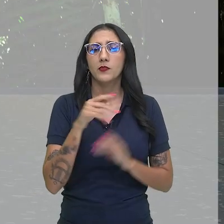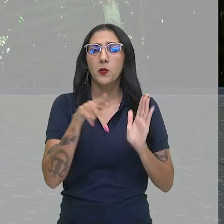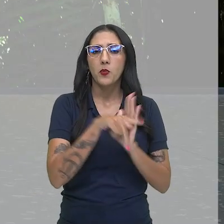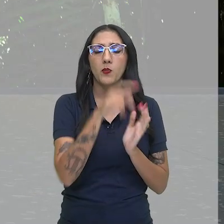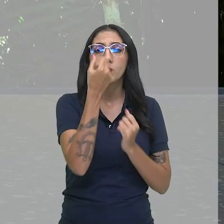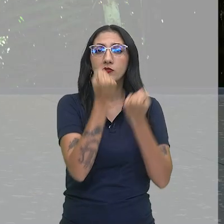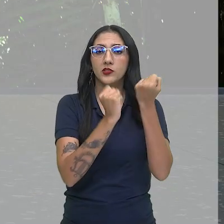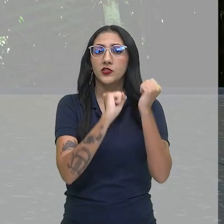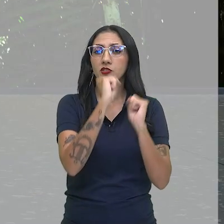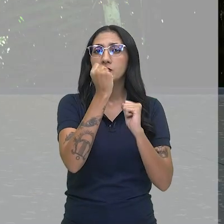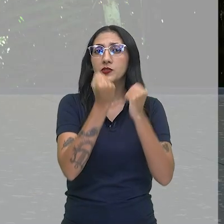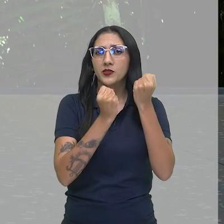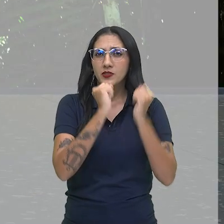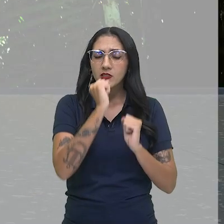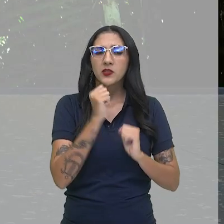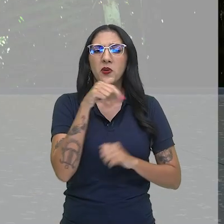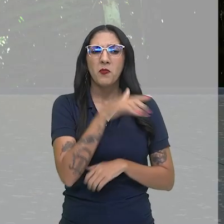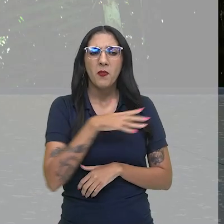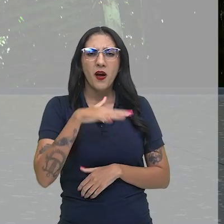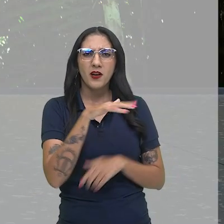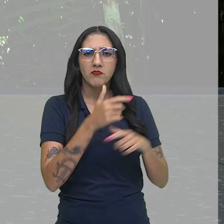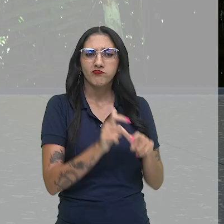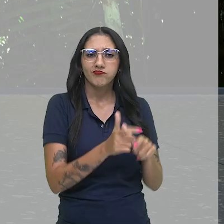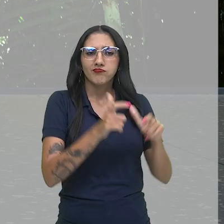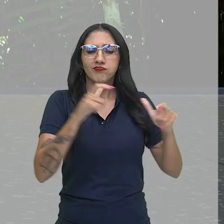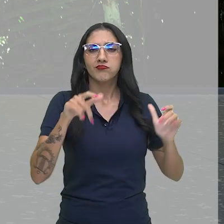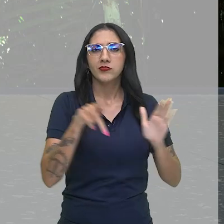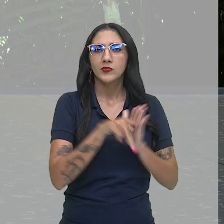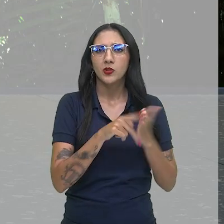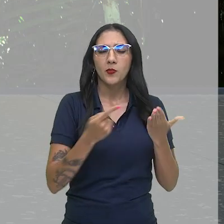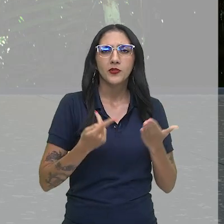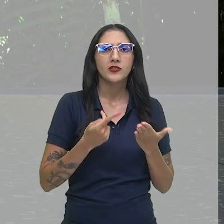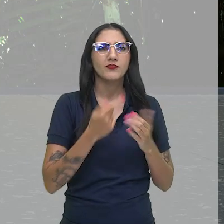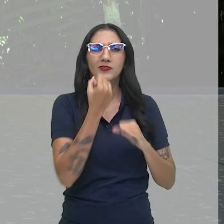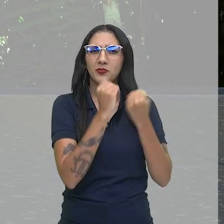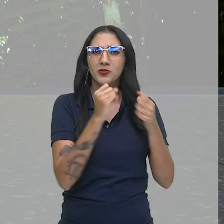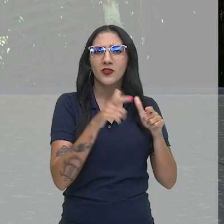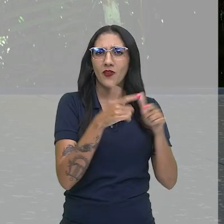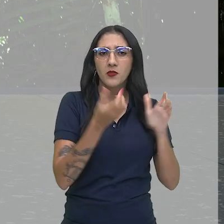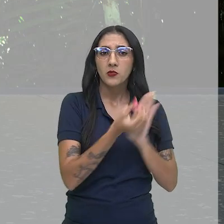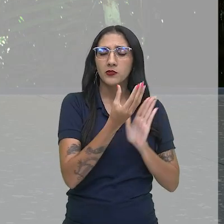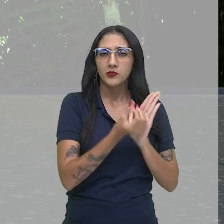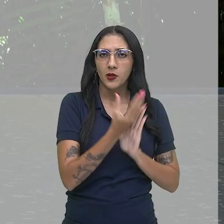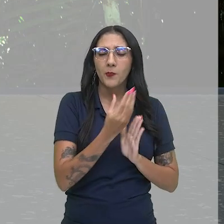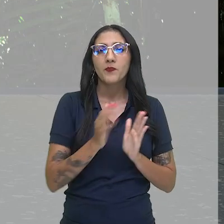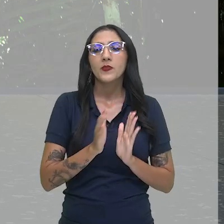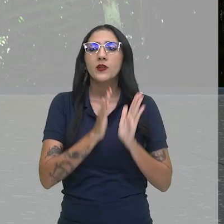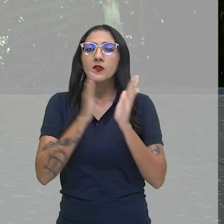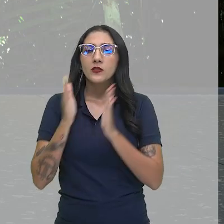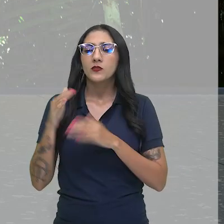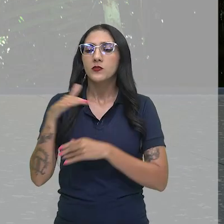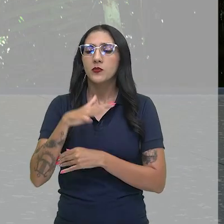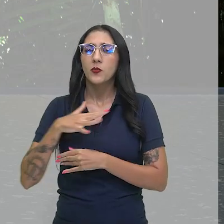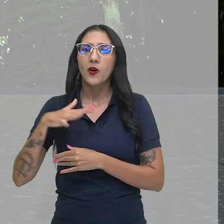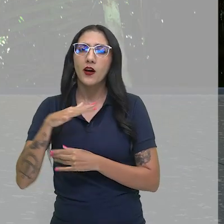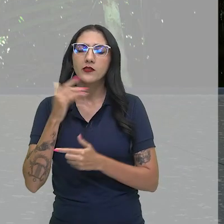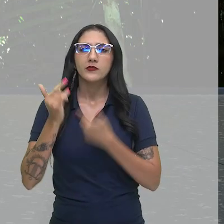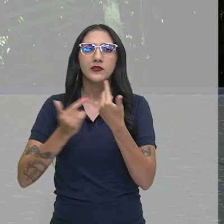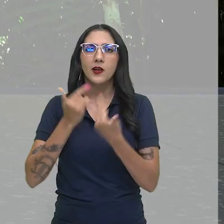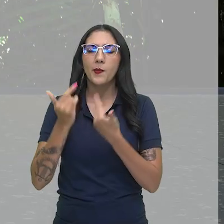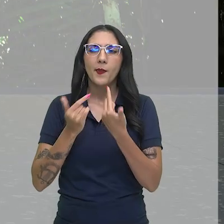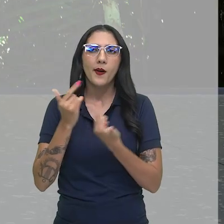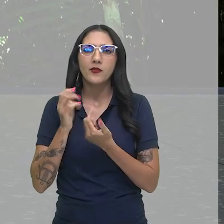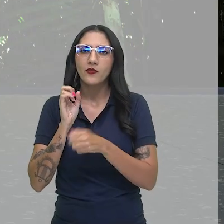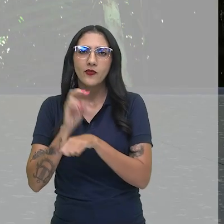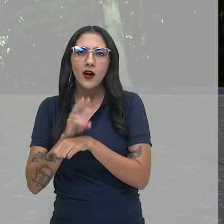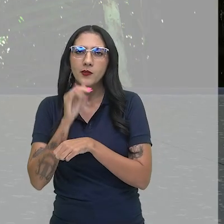Industrial de Manaus, que é um grande polo de empregos em tecnologia e produção, e do outro, a gente tem as ocupações tradicionais,